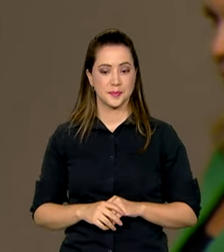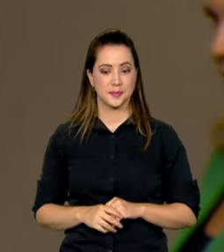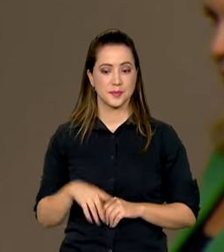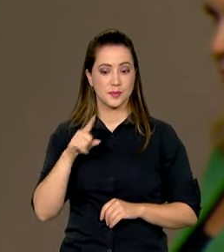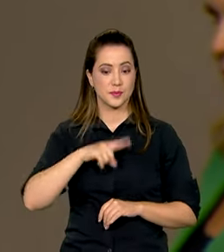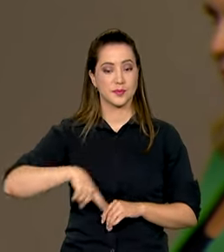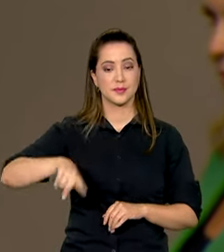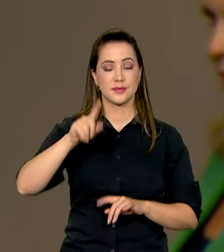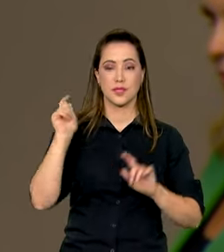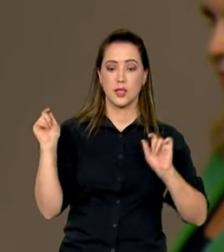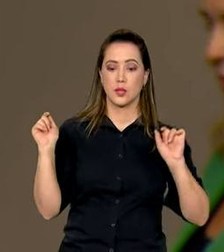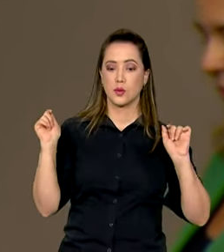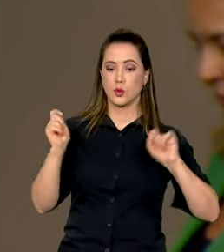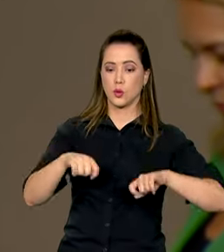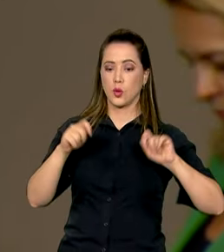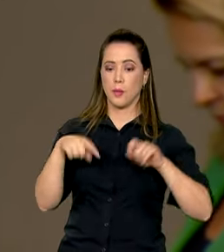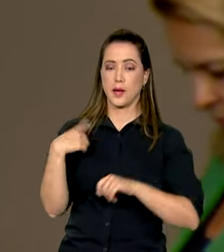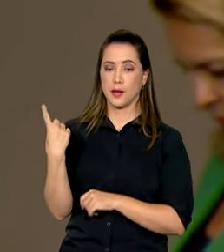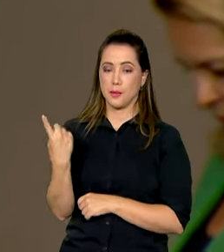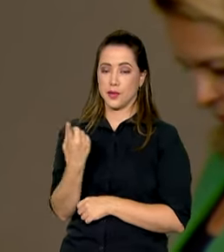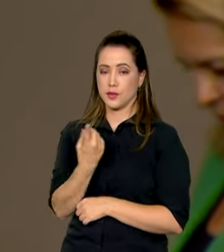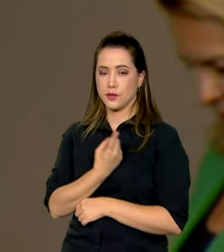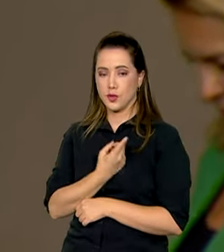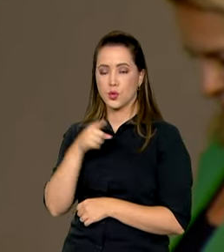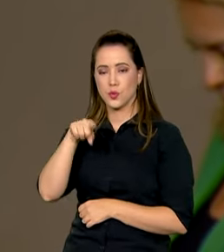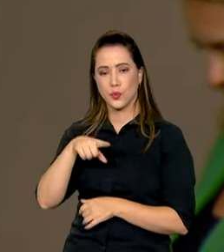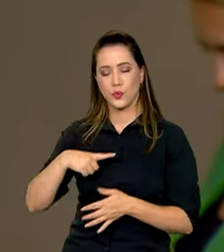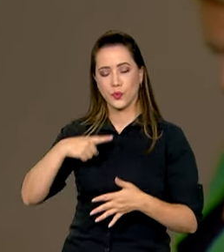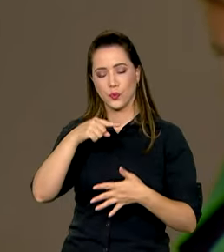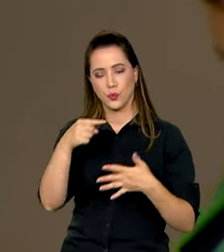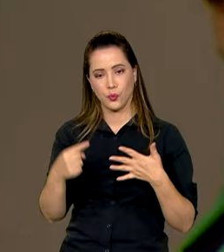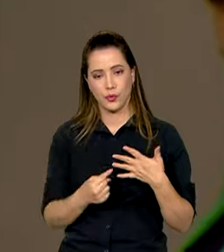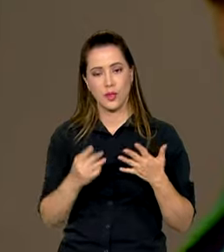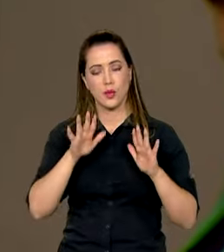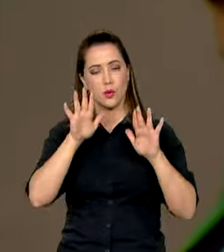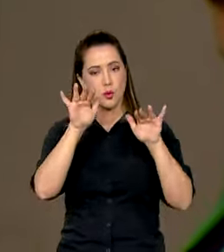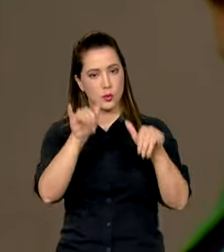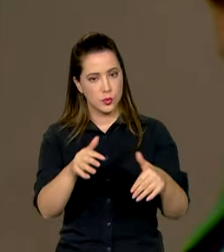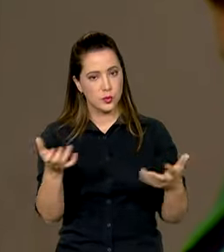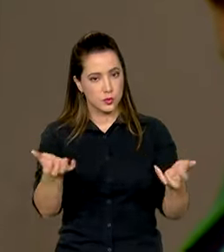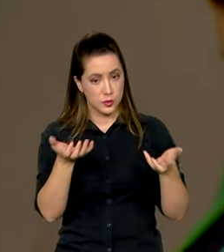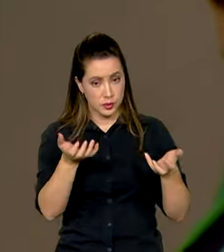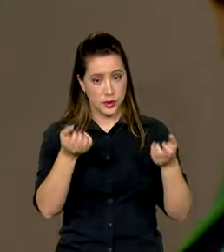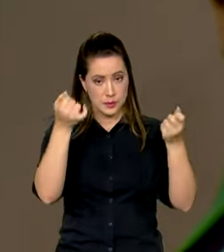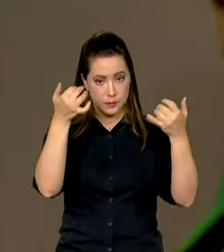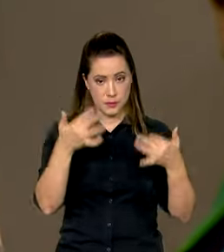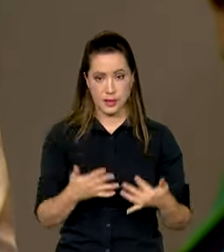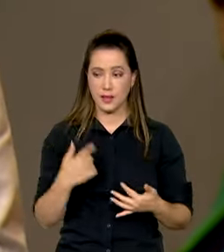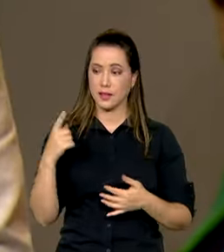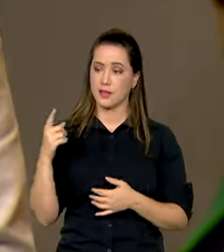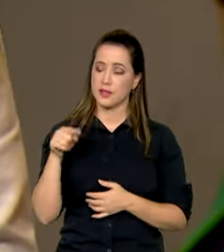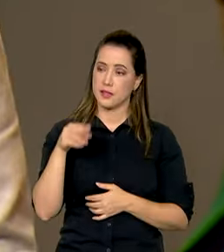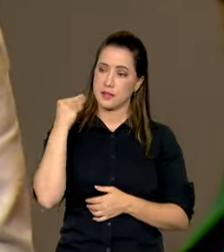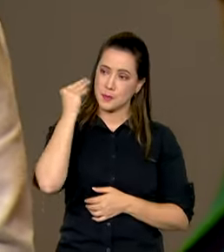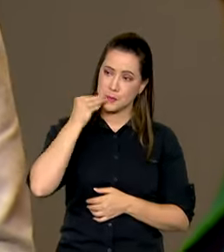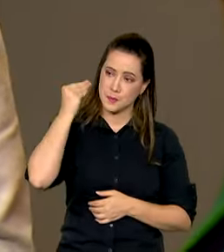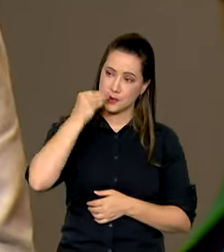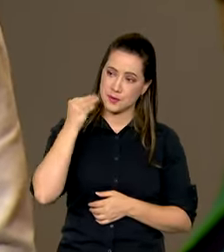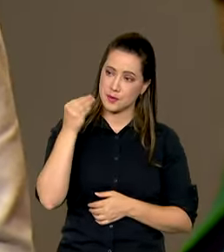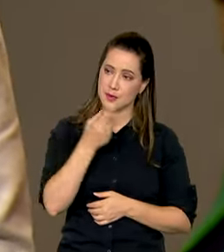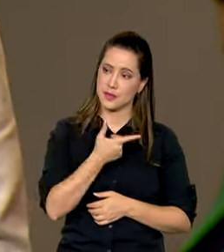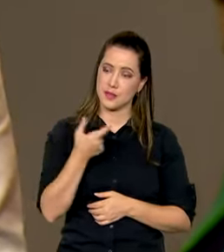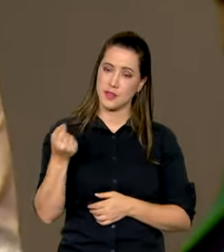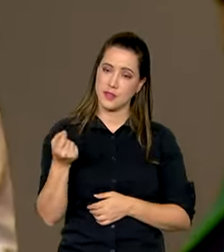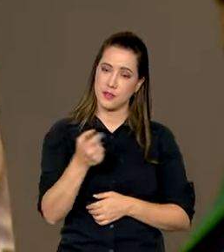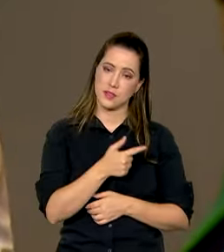desses instrumentos. Por fim, quero dizer que a partir dessa experiência da 20ª Semana